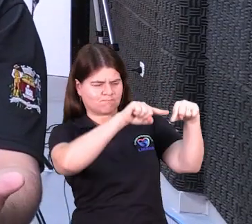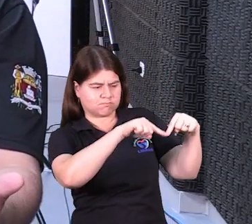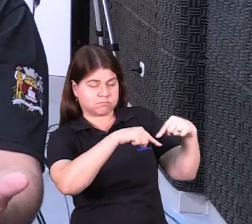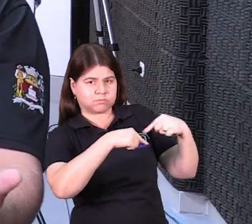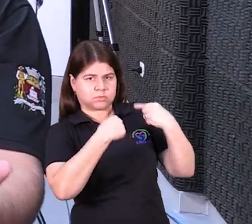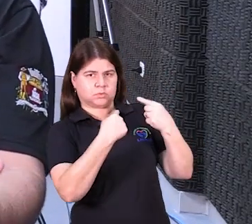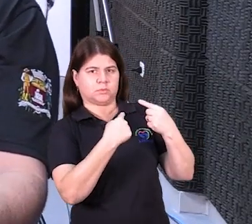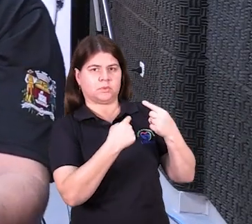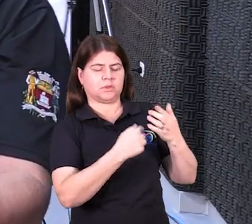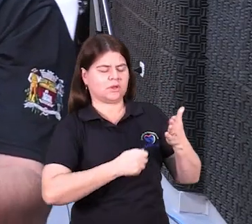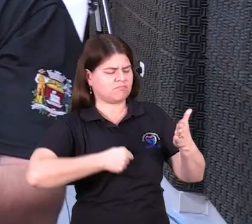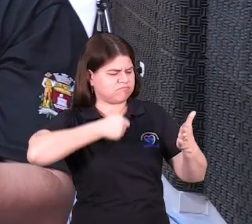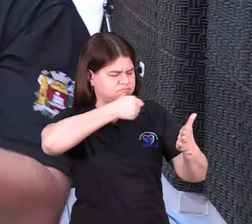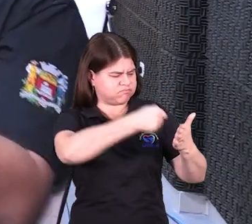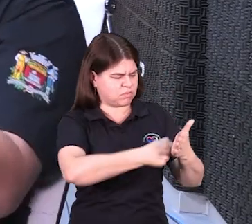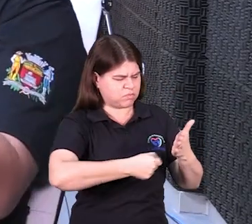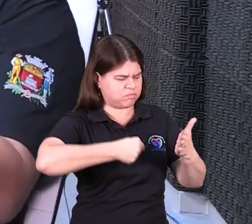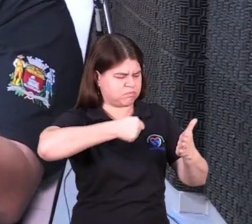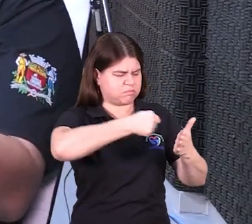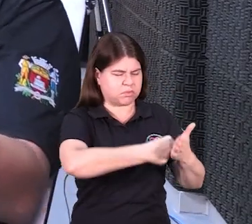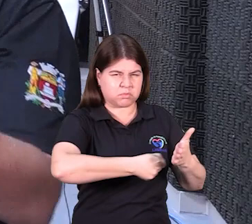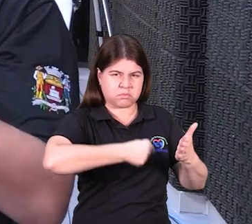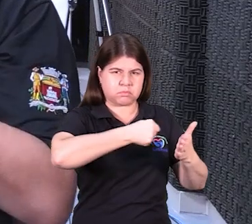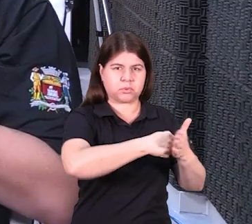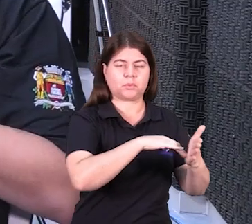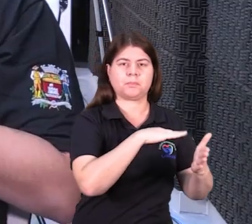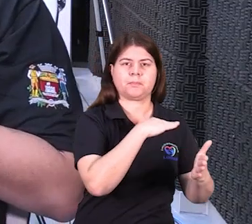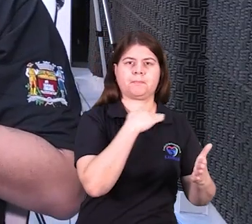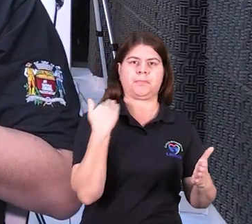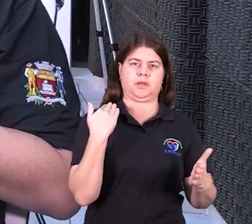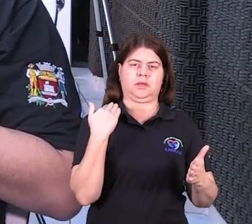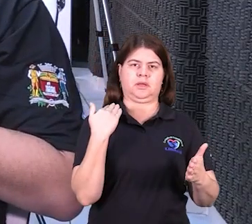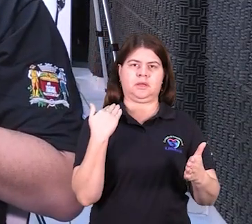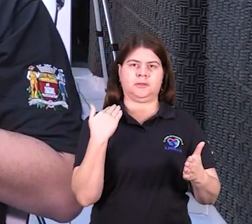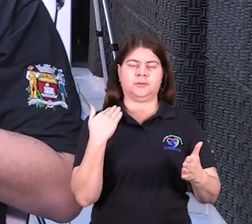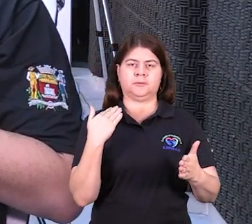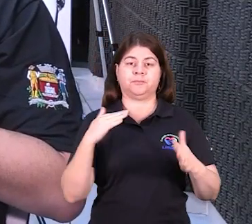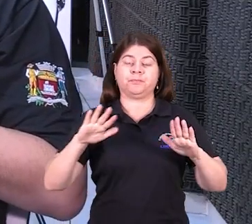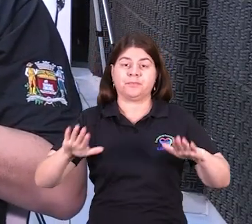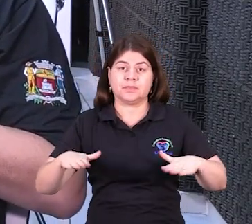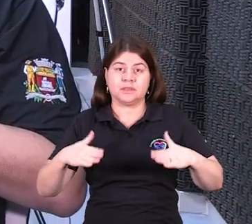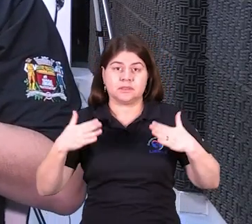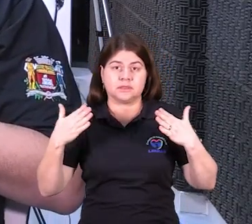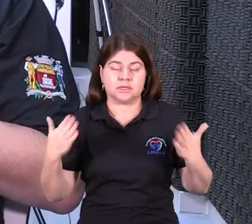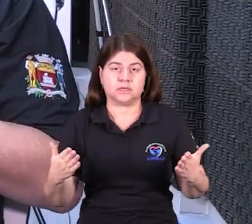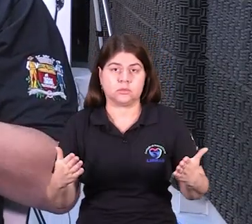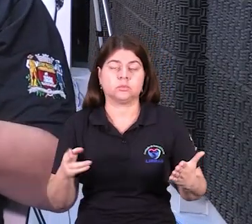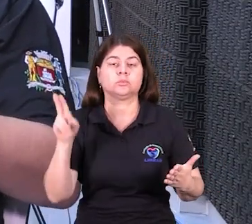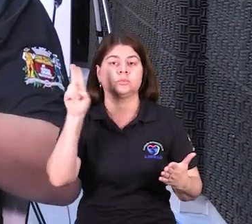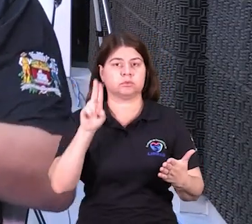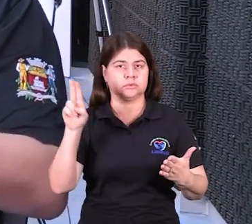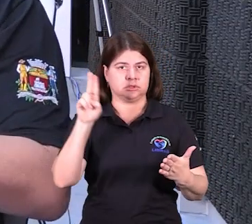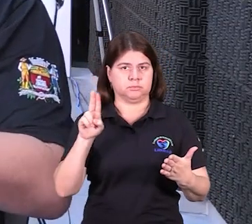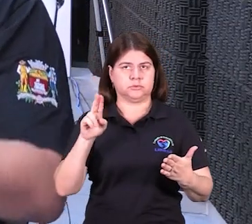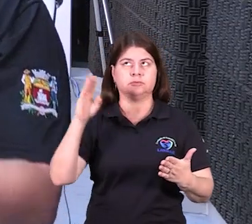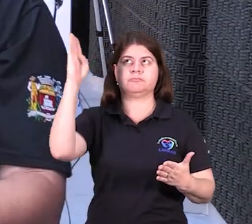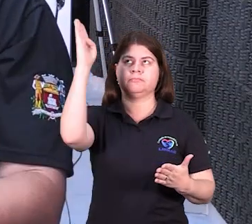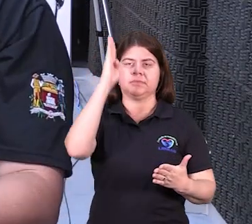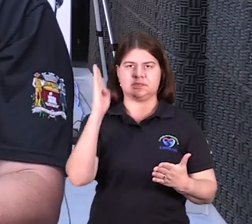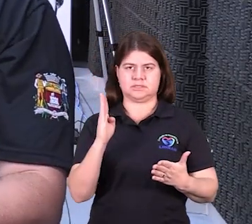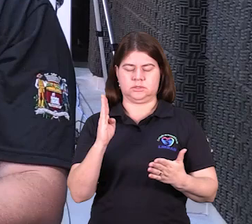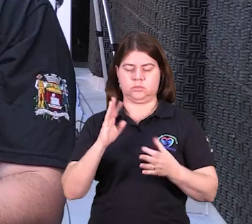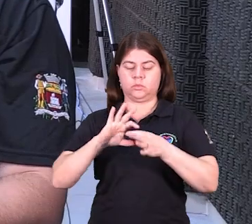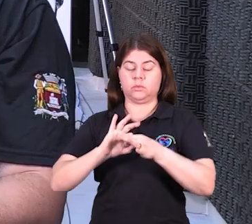assim, olha, liberdade, na sua forma você nos desafia à nossa própria morte. Então, a